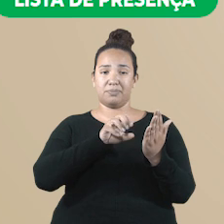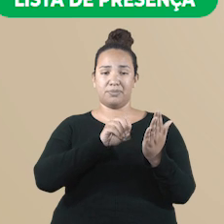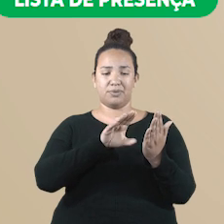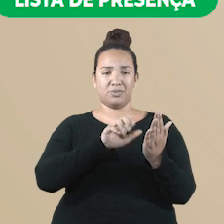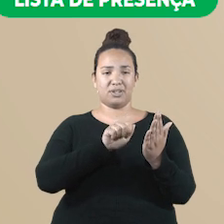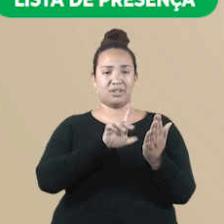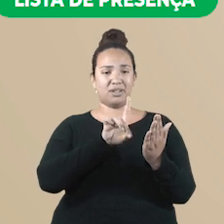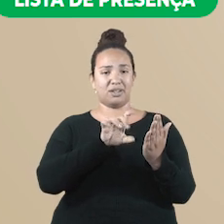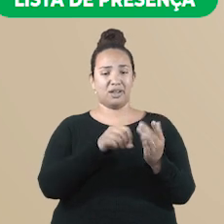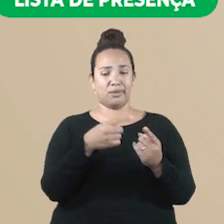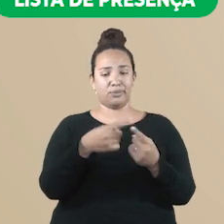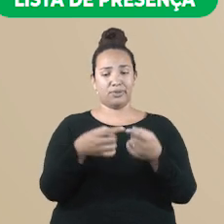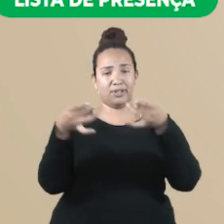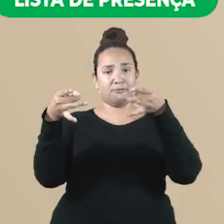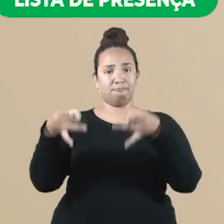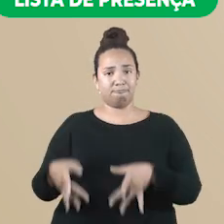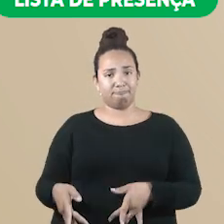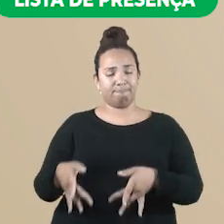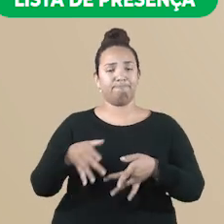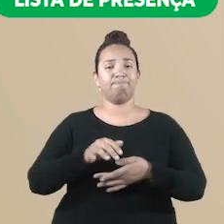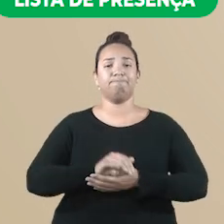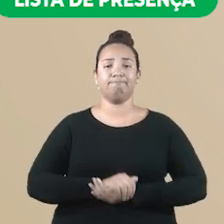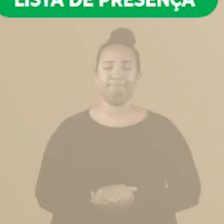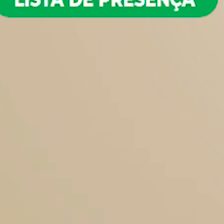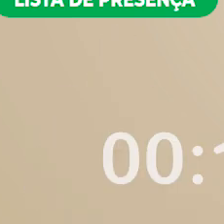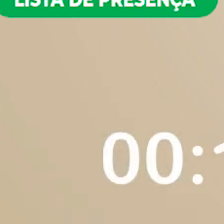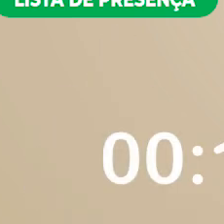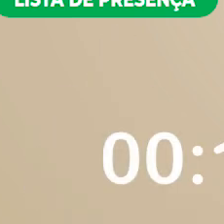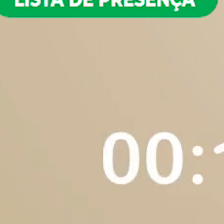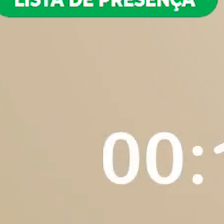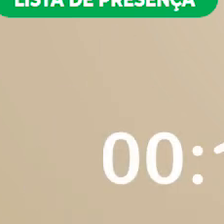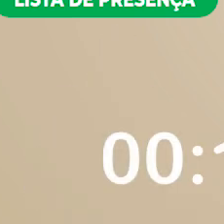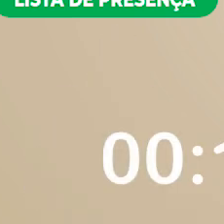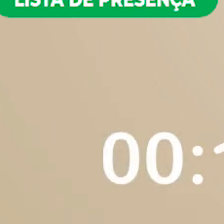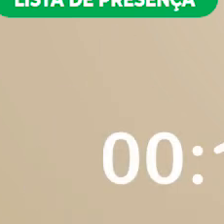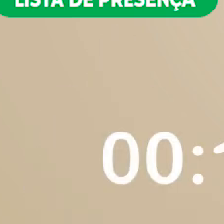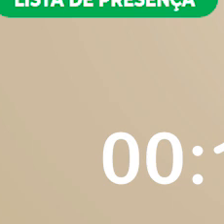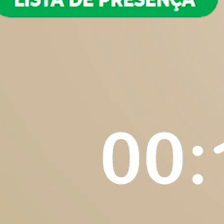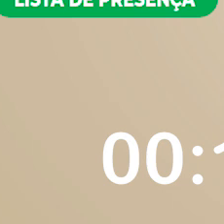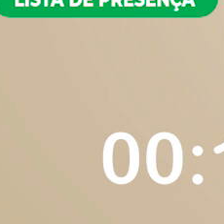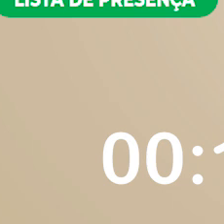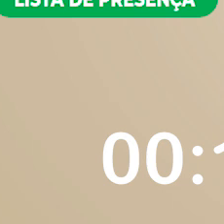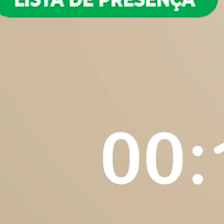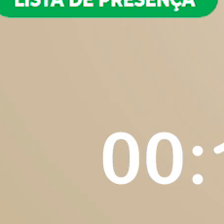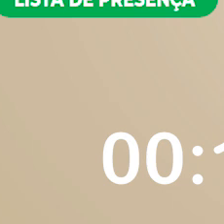tá toda pocada. Deixei cair ontem.